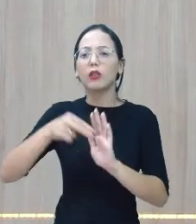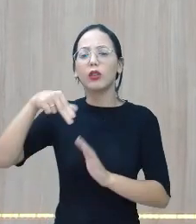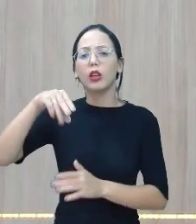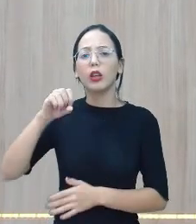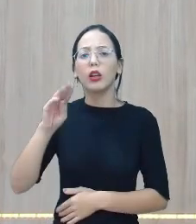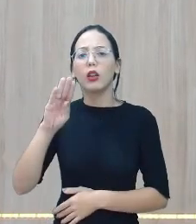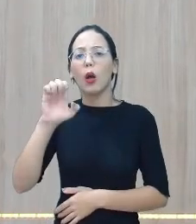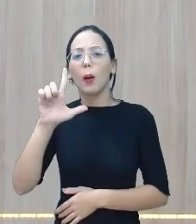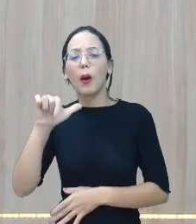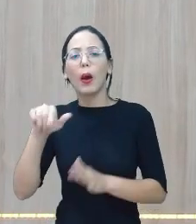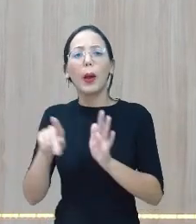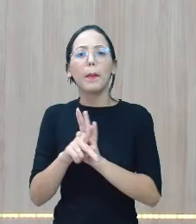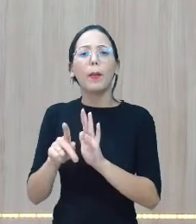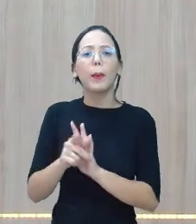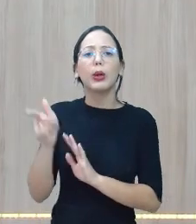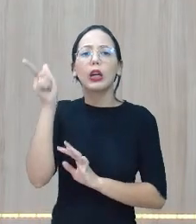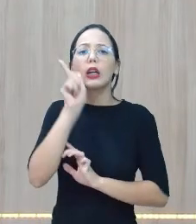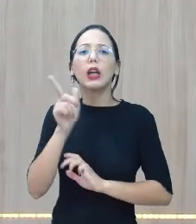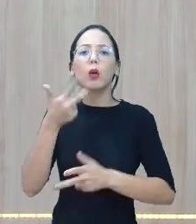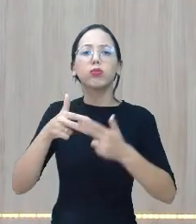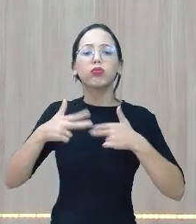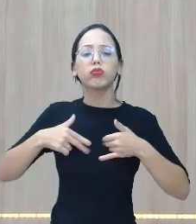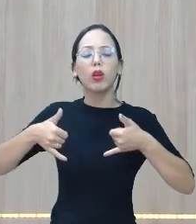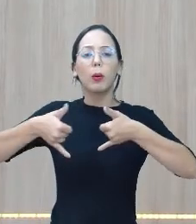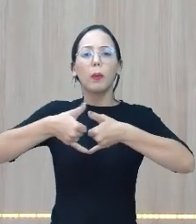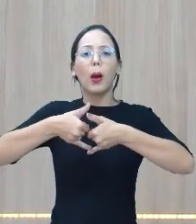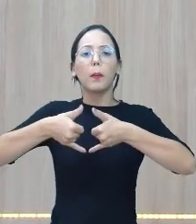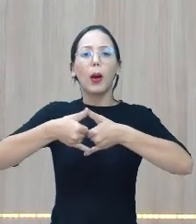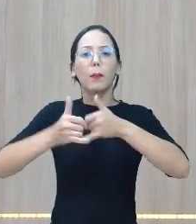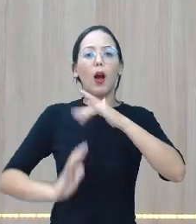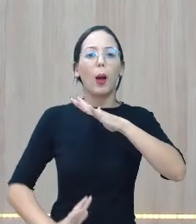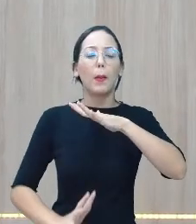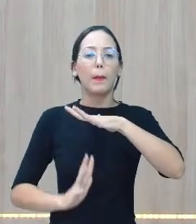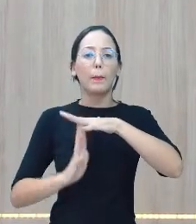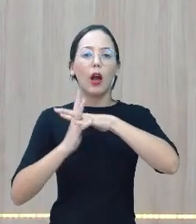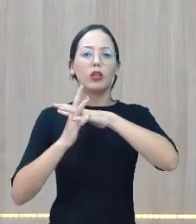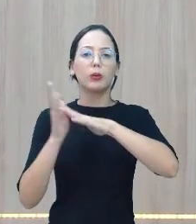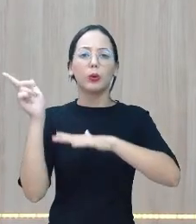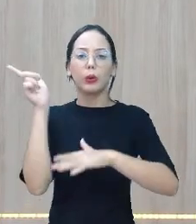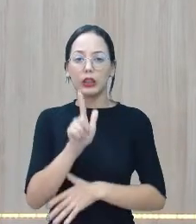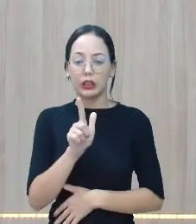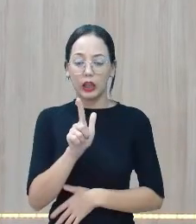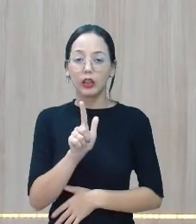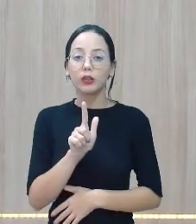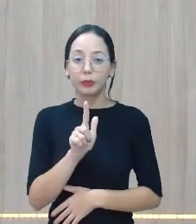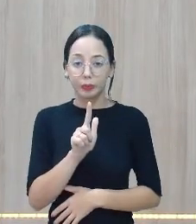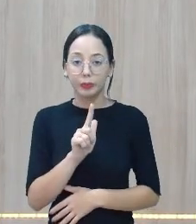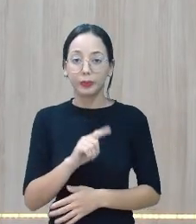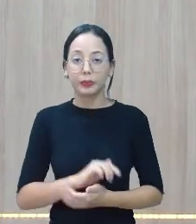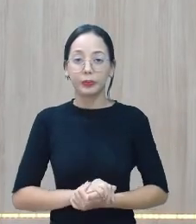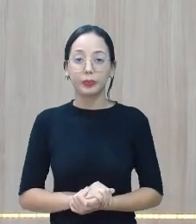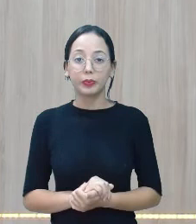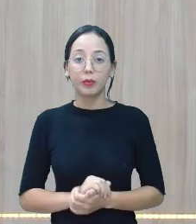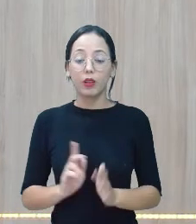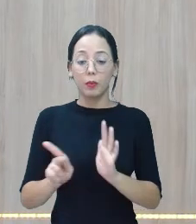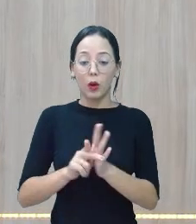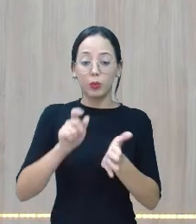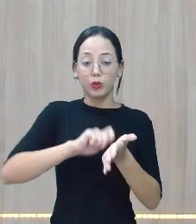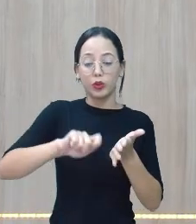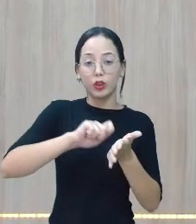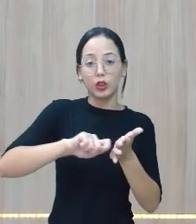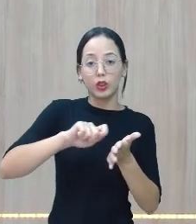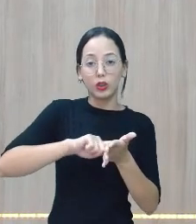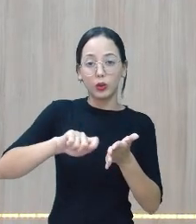um prêmio, não é? O prêmio Nobel é aquele prêmio máximo, não é? Que é ganhado pelos